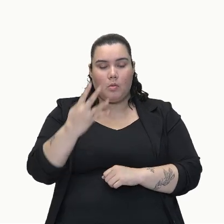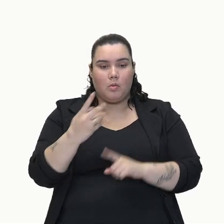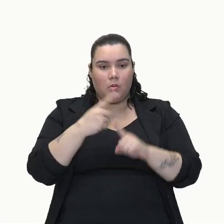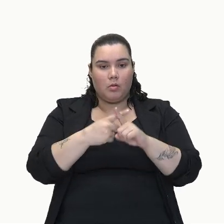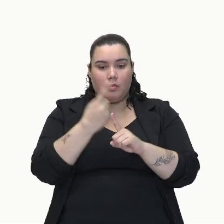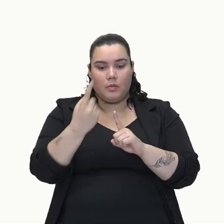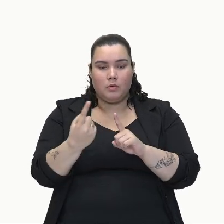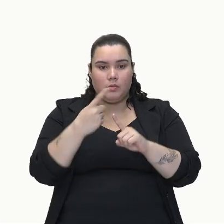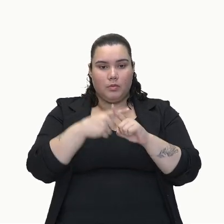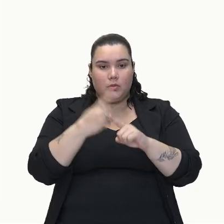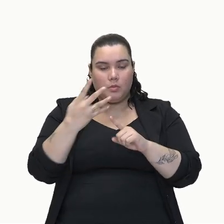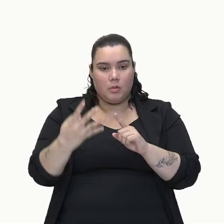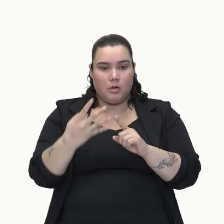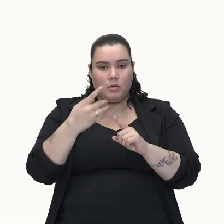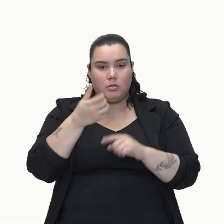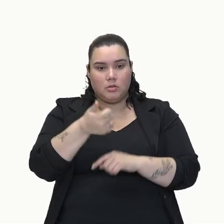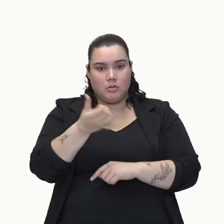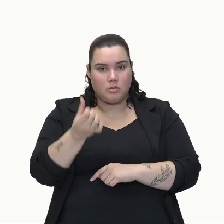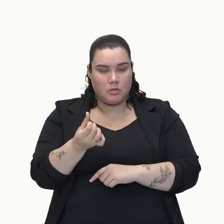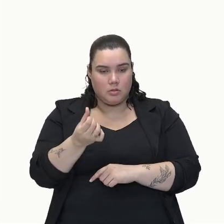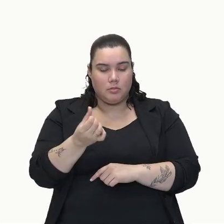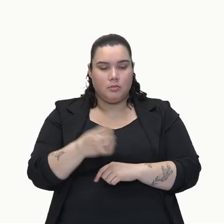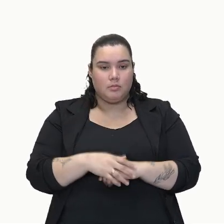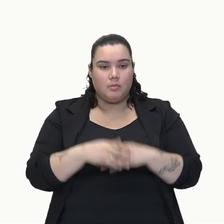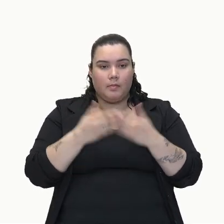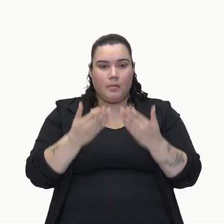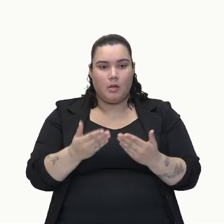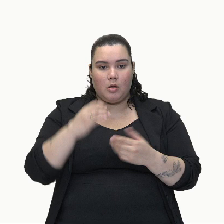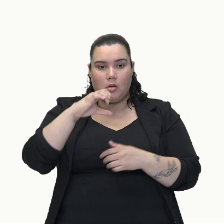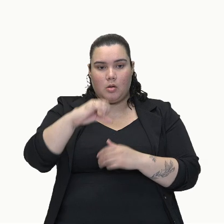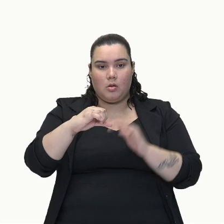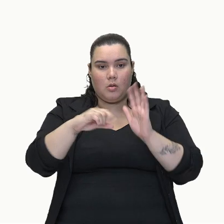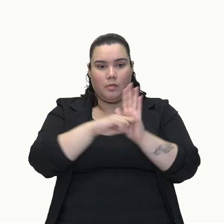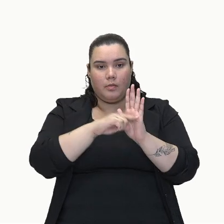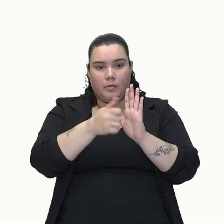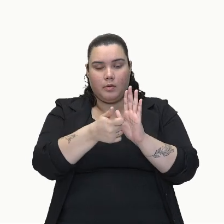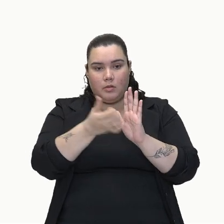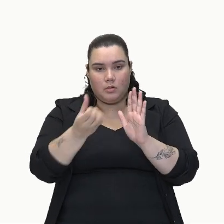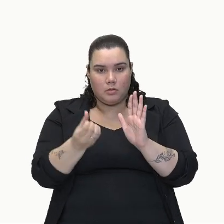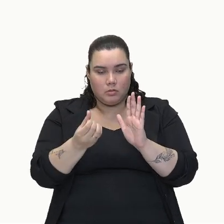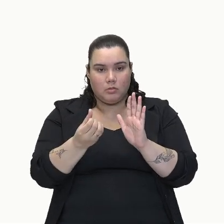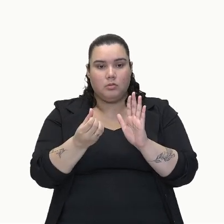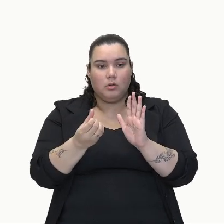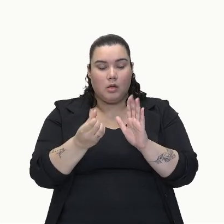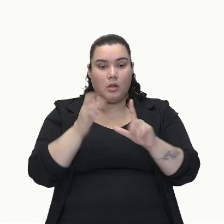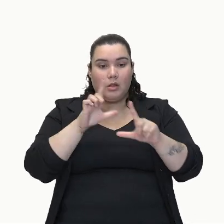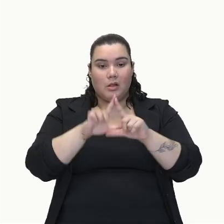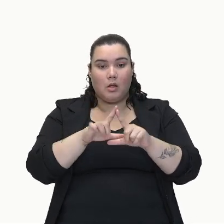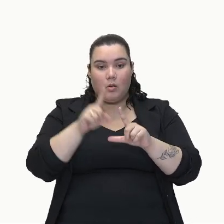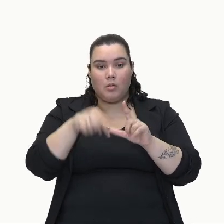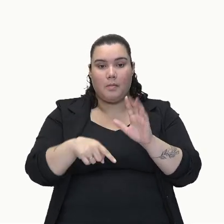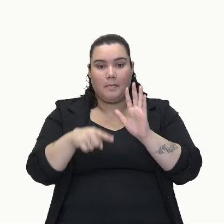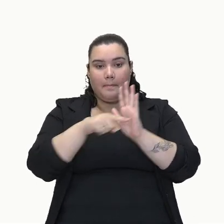vezes 4, 16. Então, o delta é 9 menos 16. Delta é igual